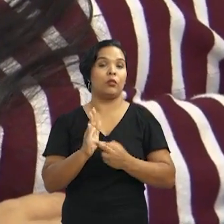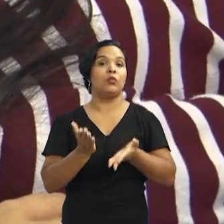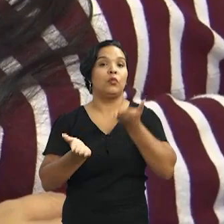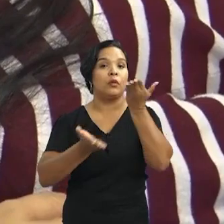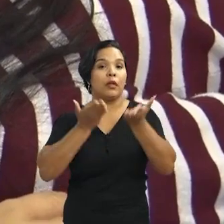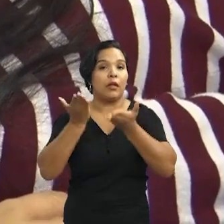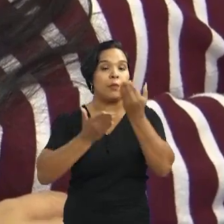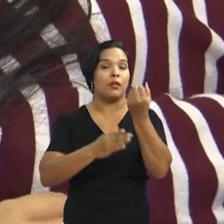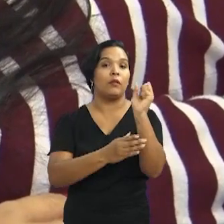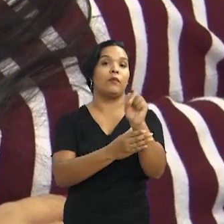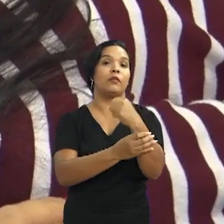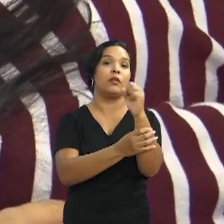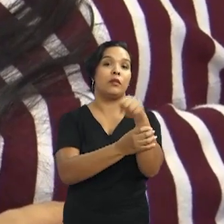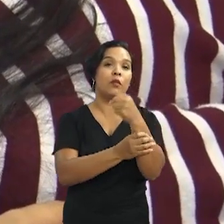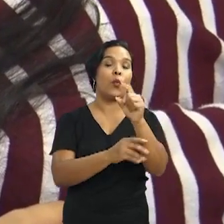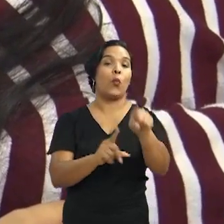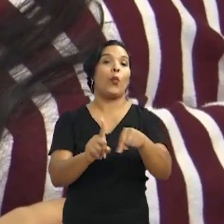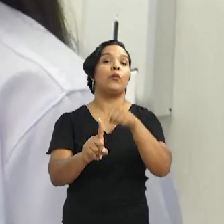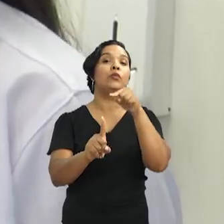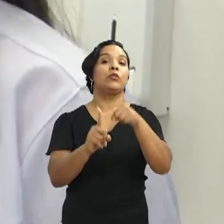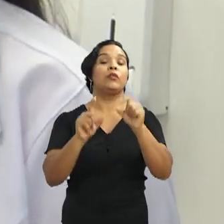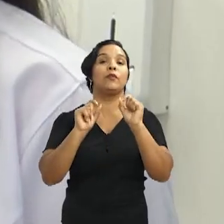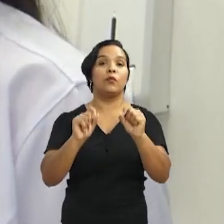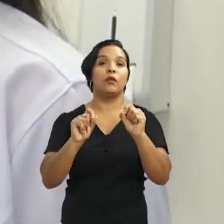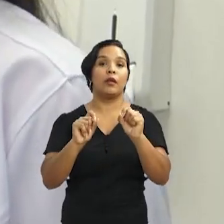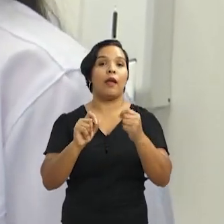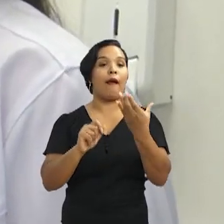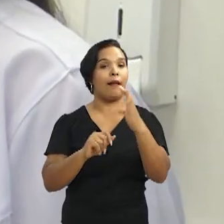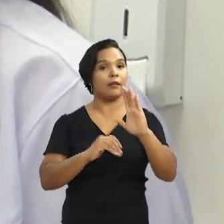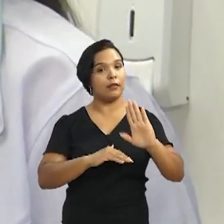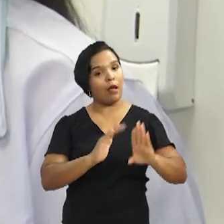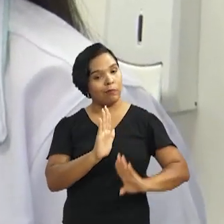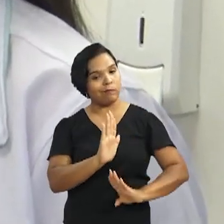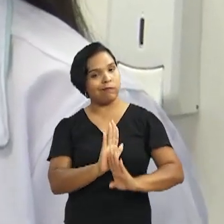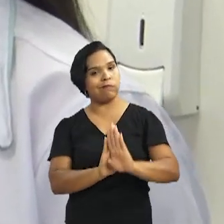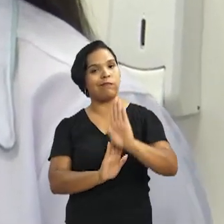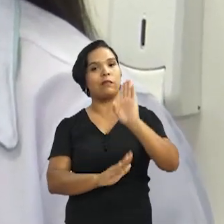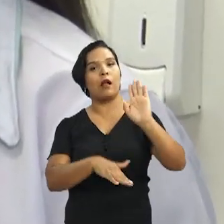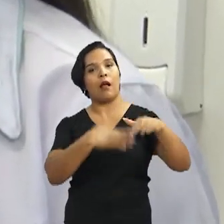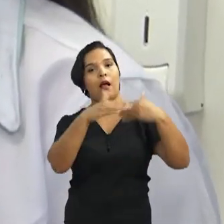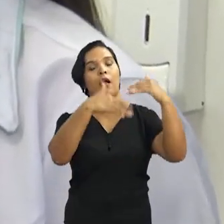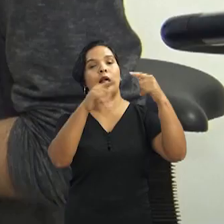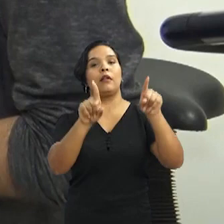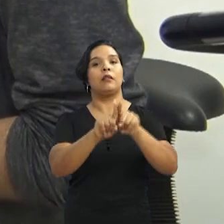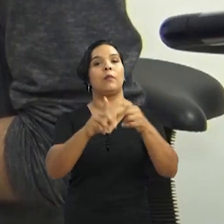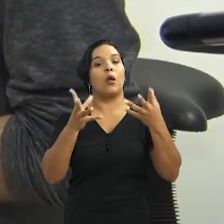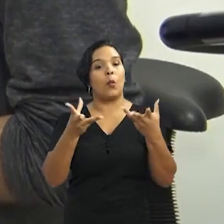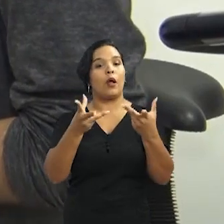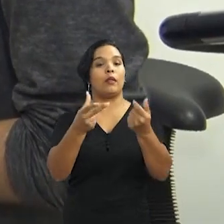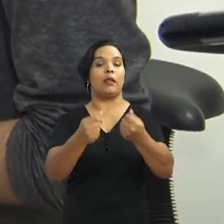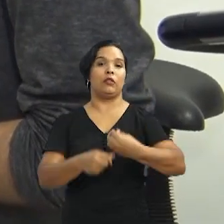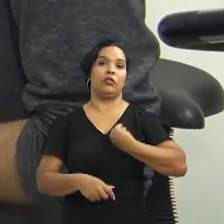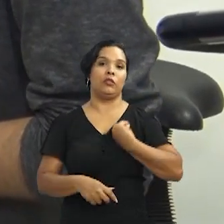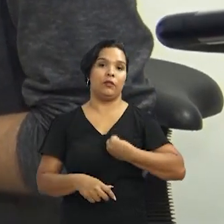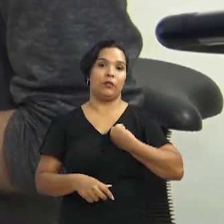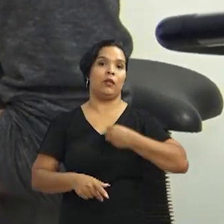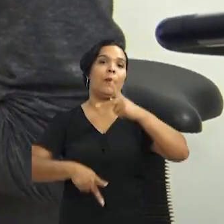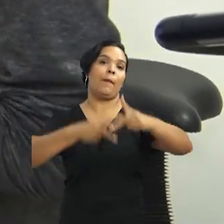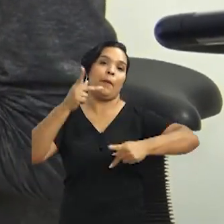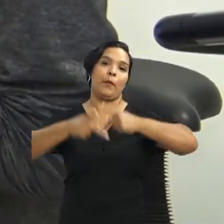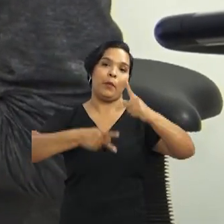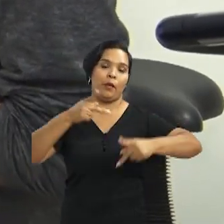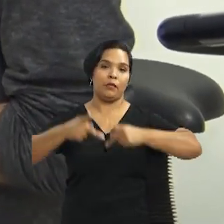da aplicação do tratamento fisioterapêutico, o objetivo é fazer a ciência avançar sobre o tema, gerando também qualidade de